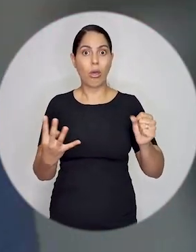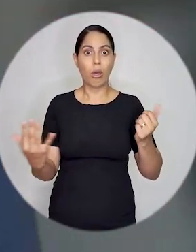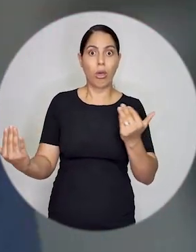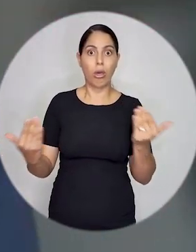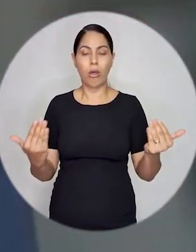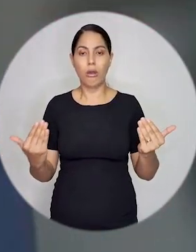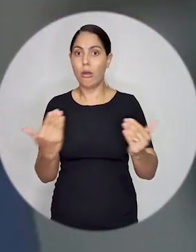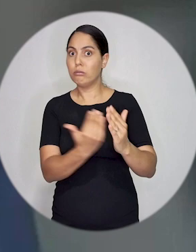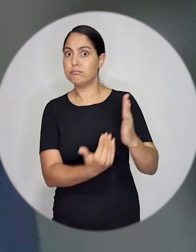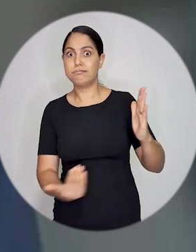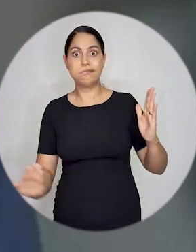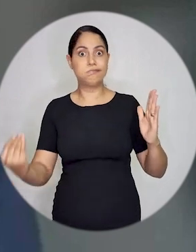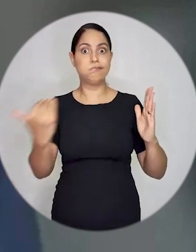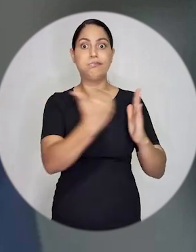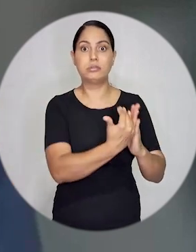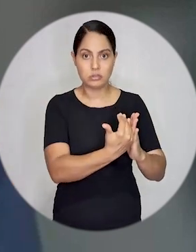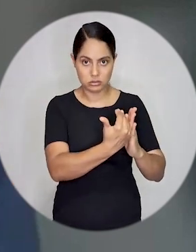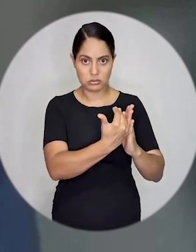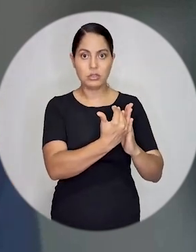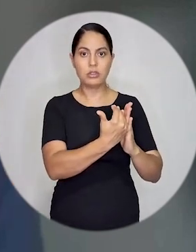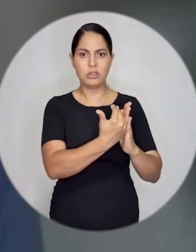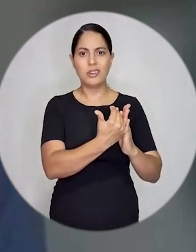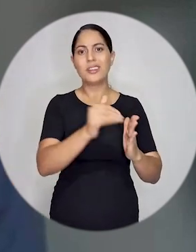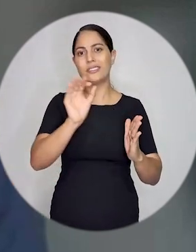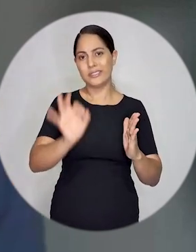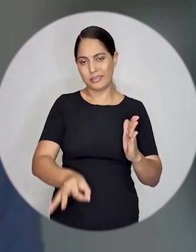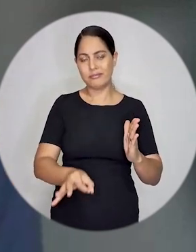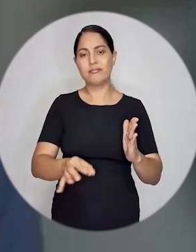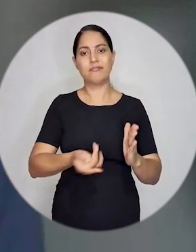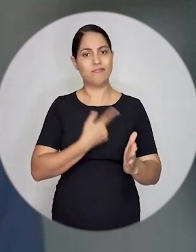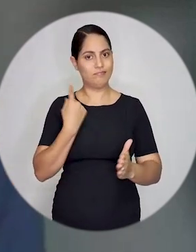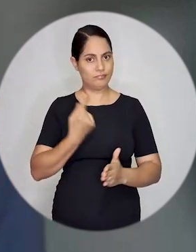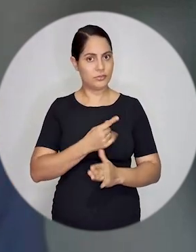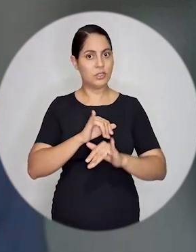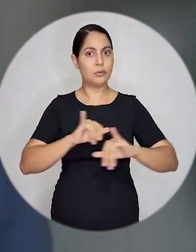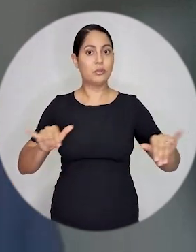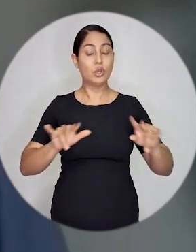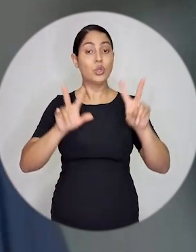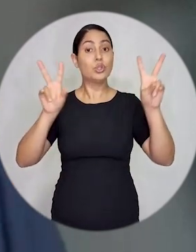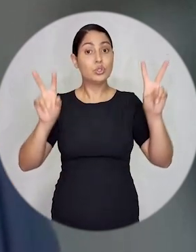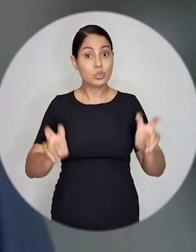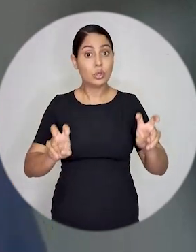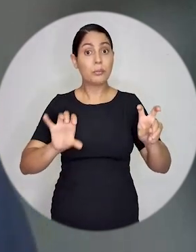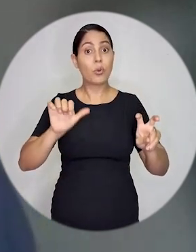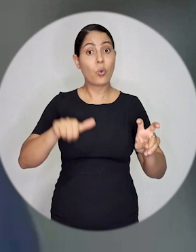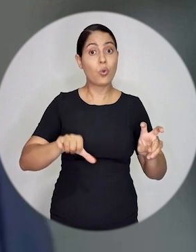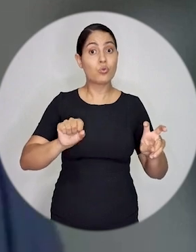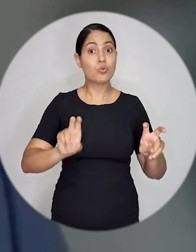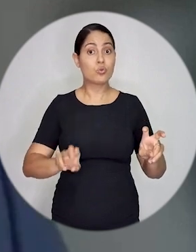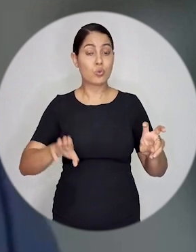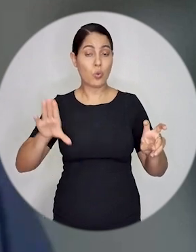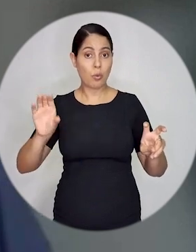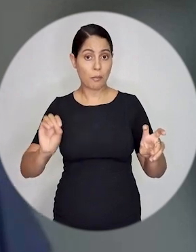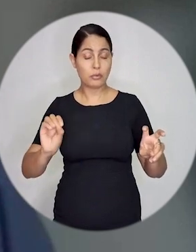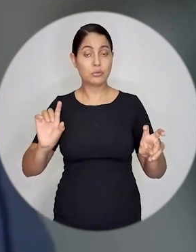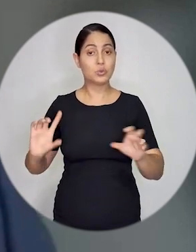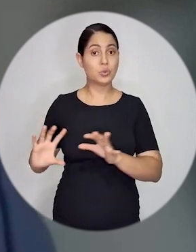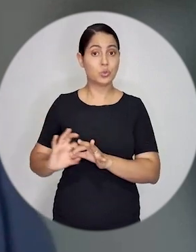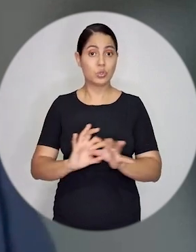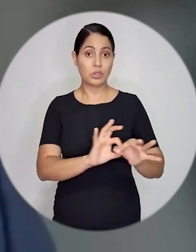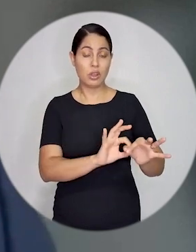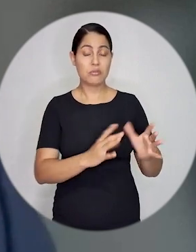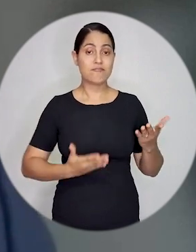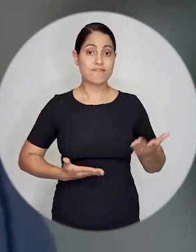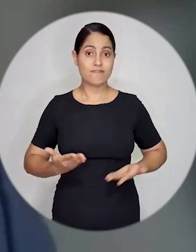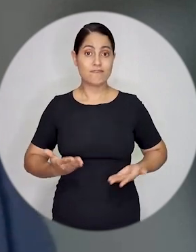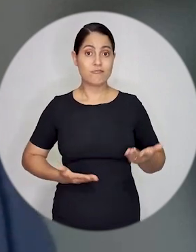28. É muito, né? É um aumento muito drástico. É verdade que nós estamos falando de tributo sobre o consumo, portanto, um